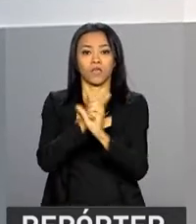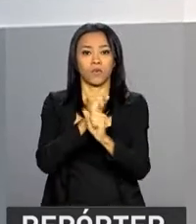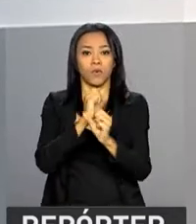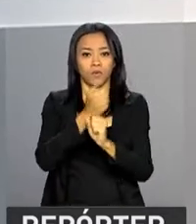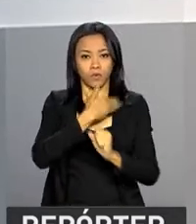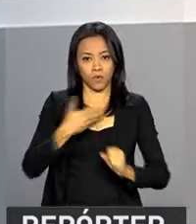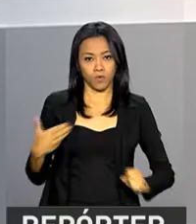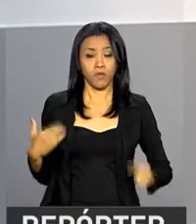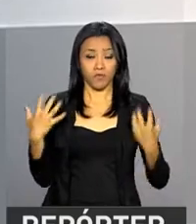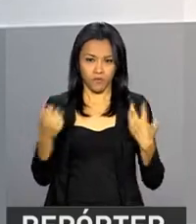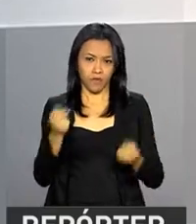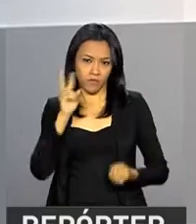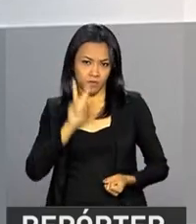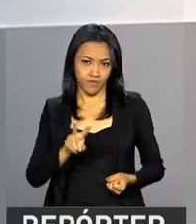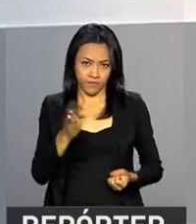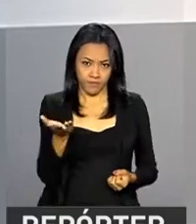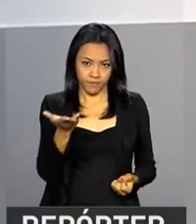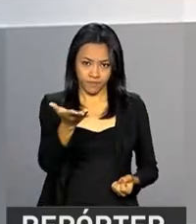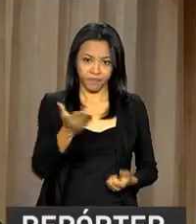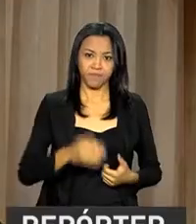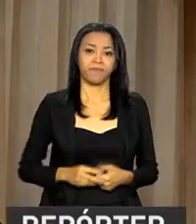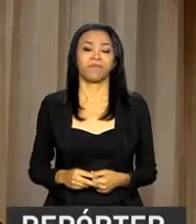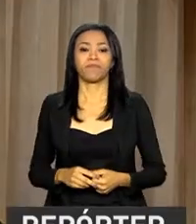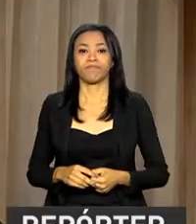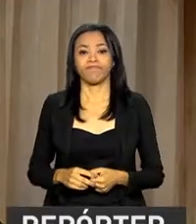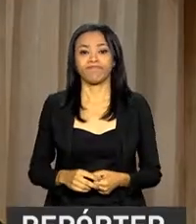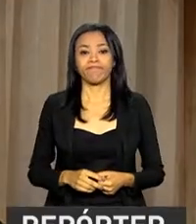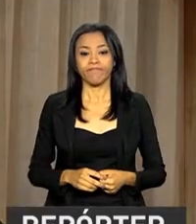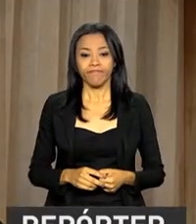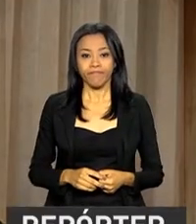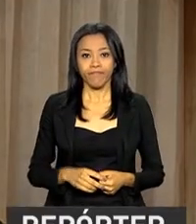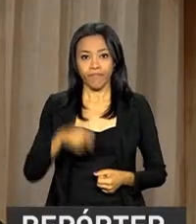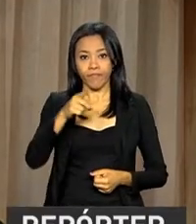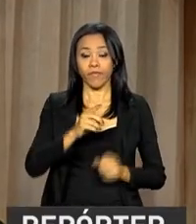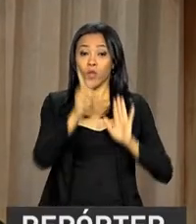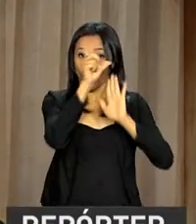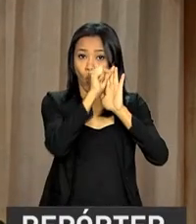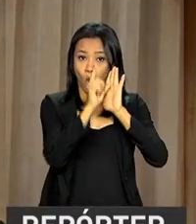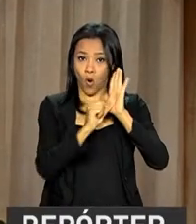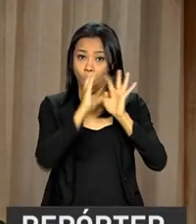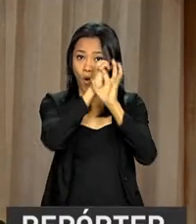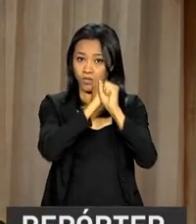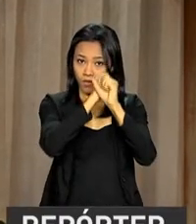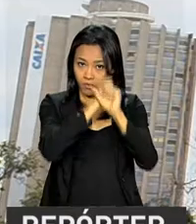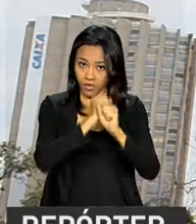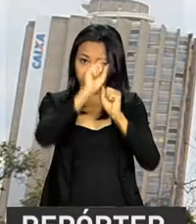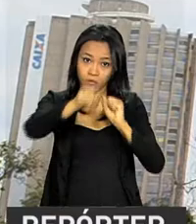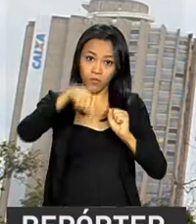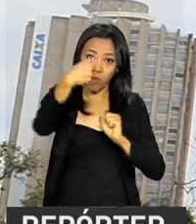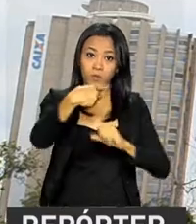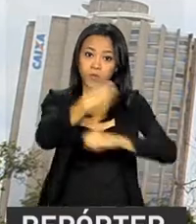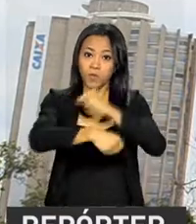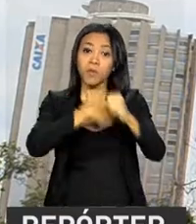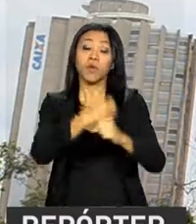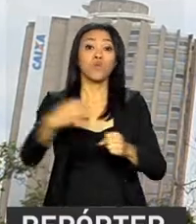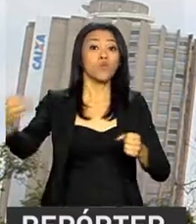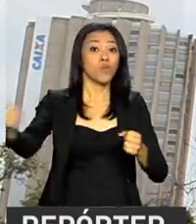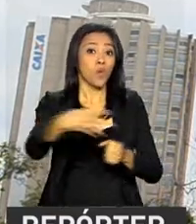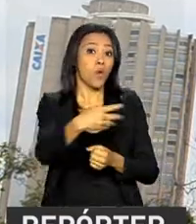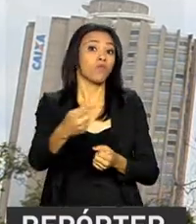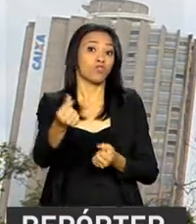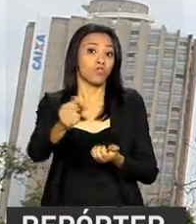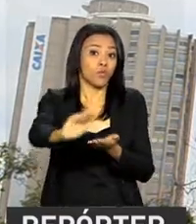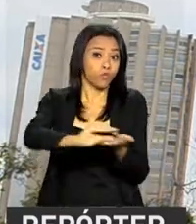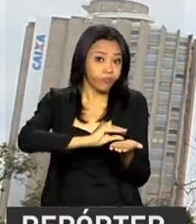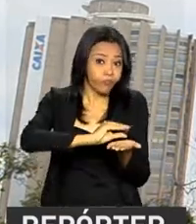agora na reportagem de Paulo La Sálvia. O orçamento do ano que vem vai ter novas receitas e menos gastos.